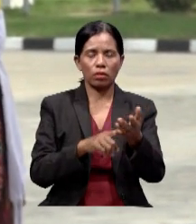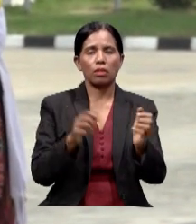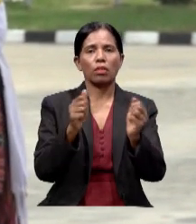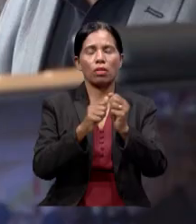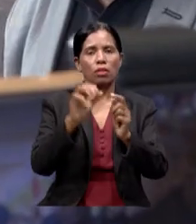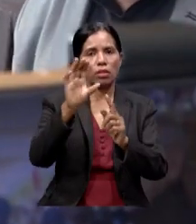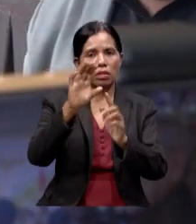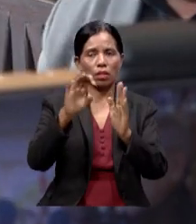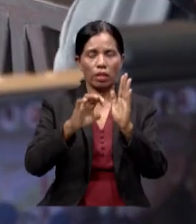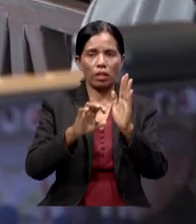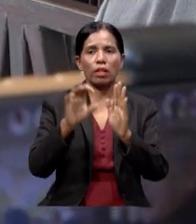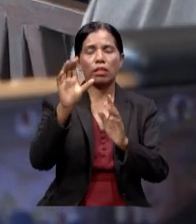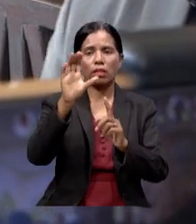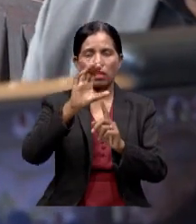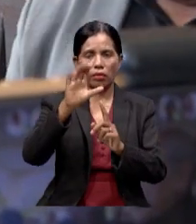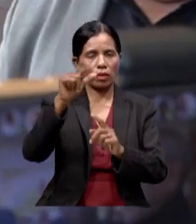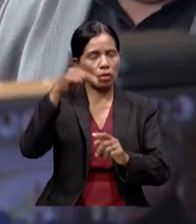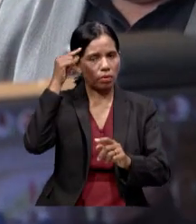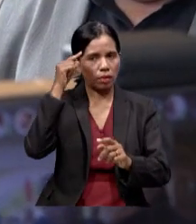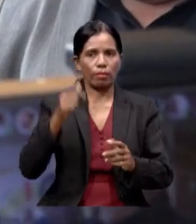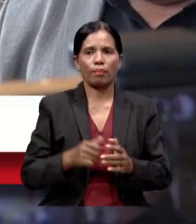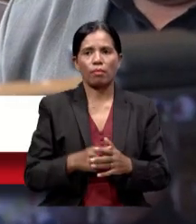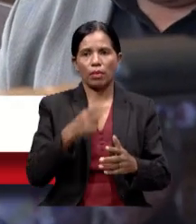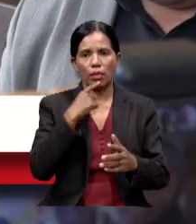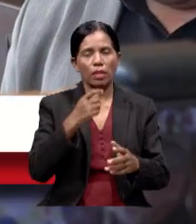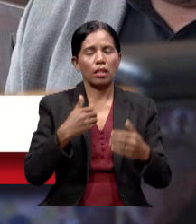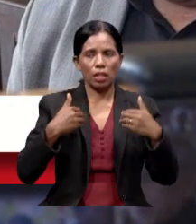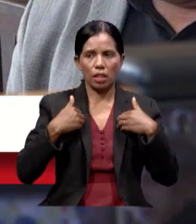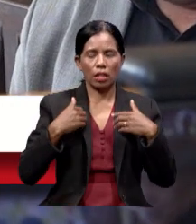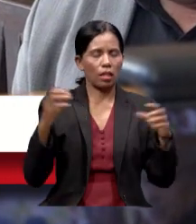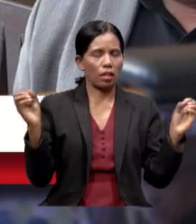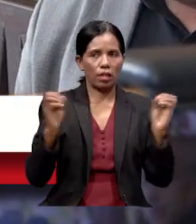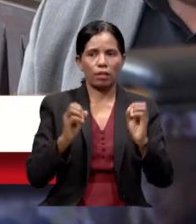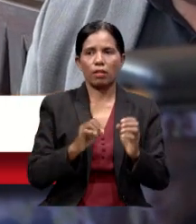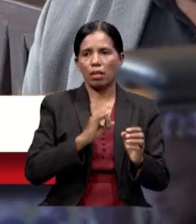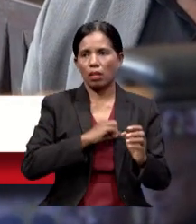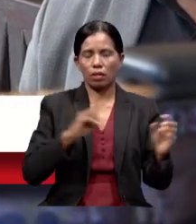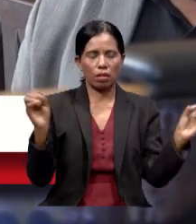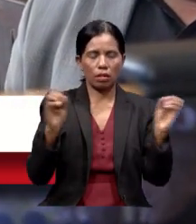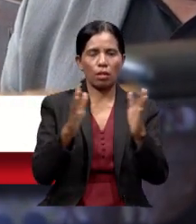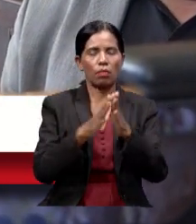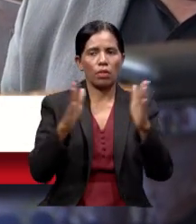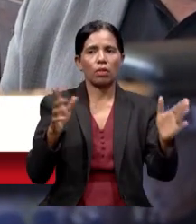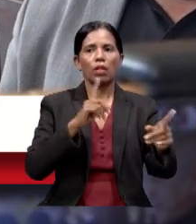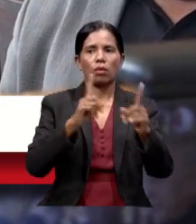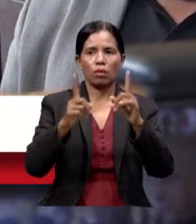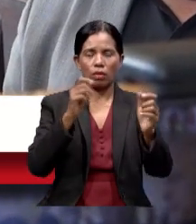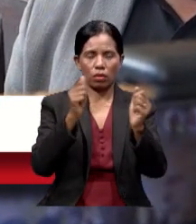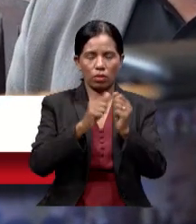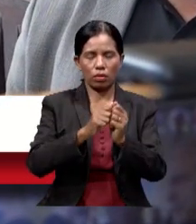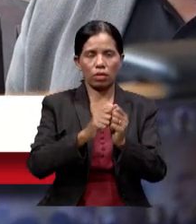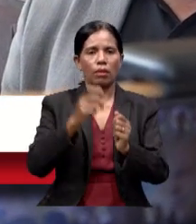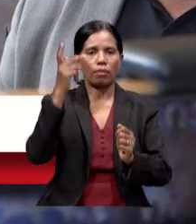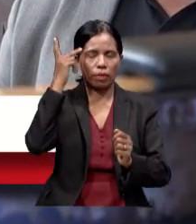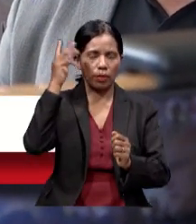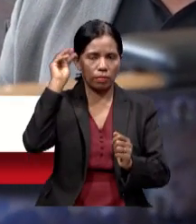governo. Assunto ia calaia ne, bua tira pessoal, ne. Aula ia doni bua truma bota tu coli o signor